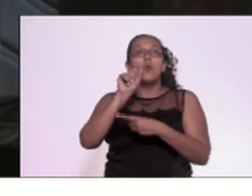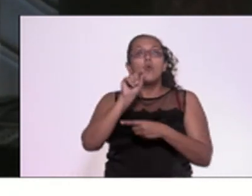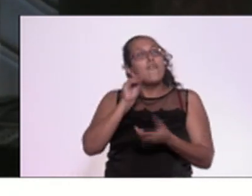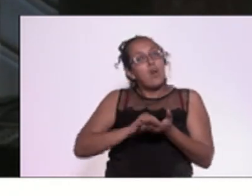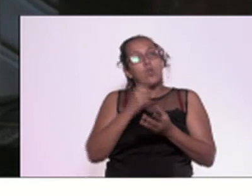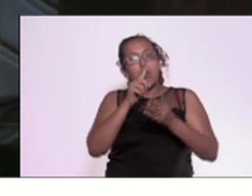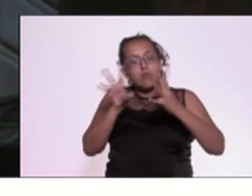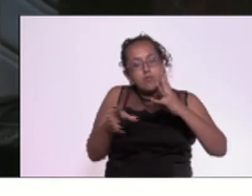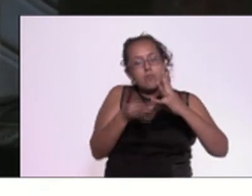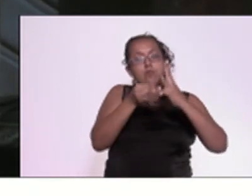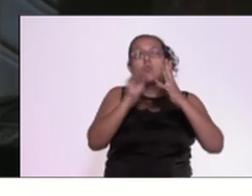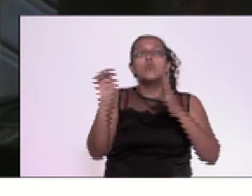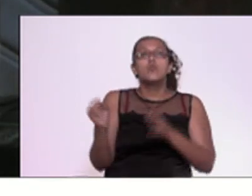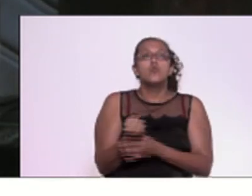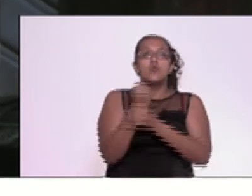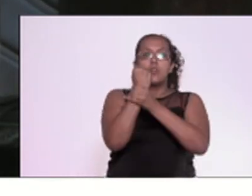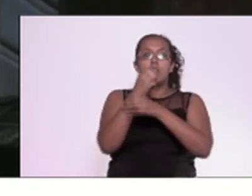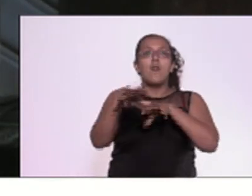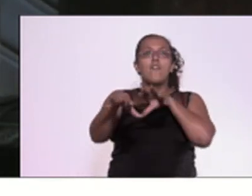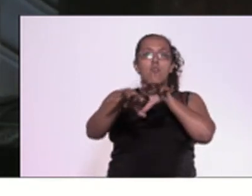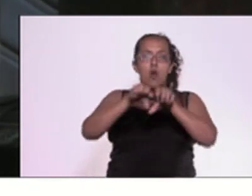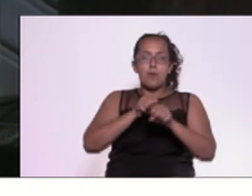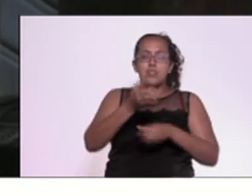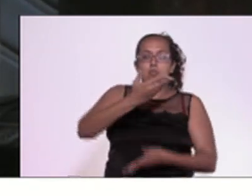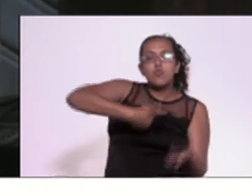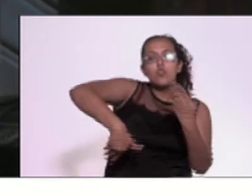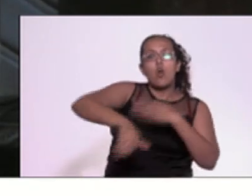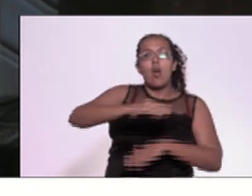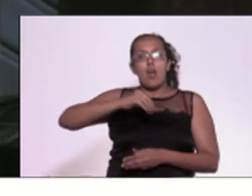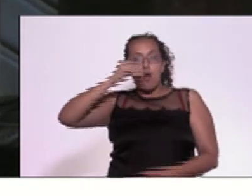é saber que a gente está conseguindo transformar a vida das pessoas.